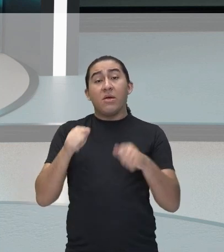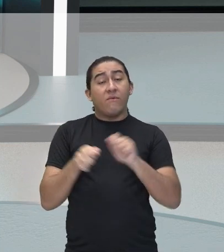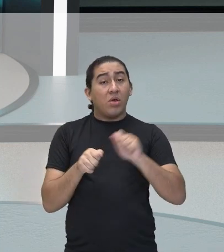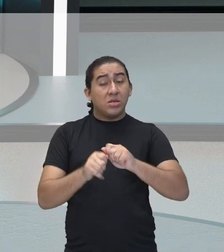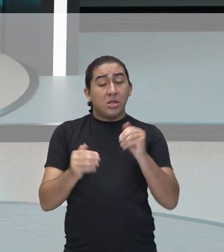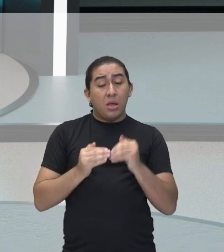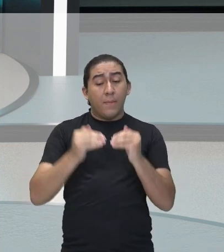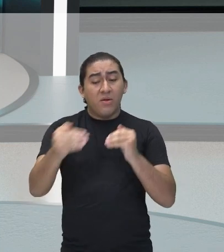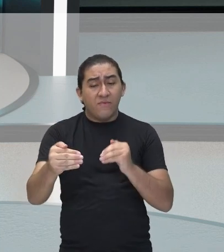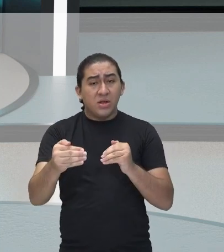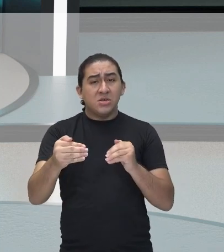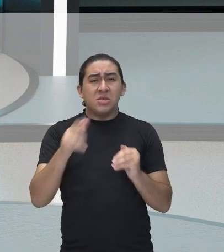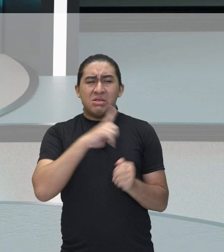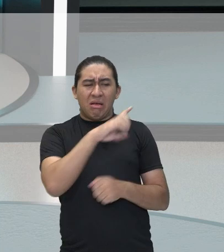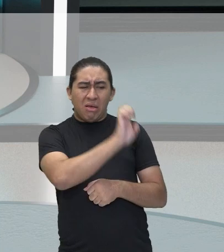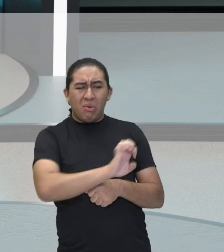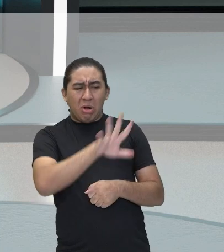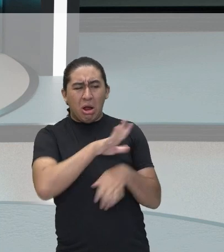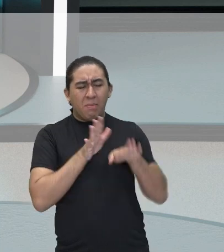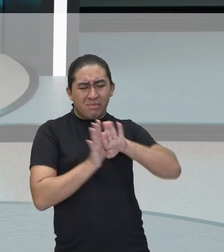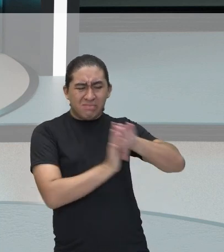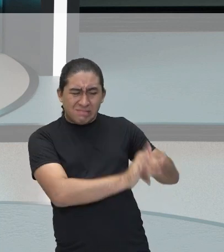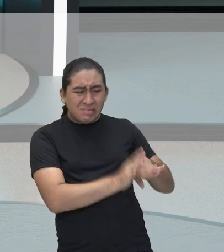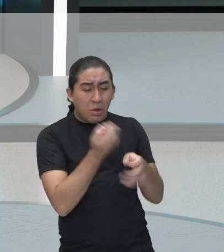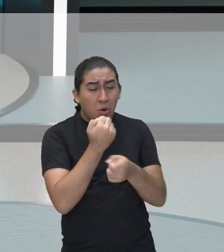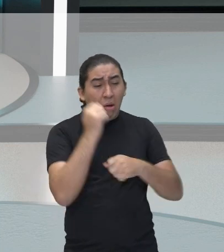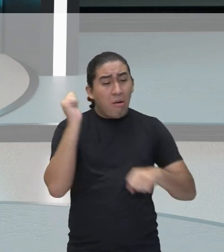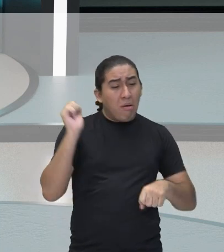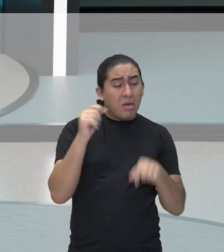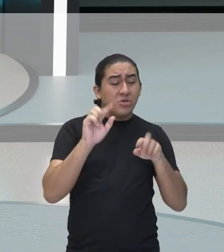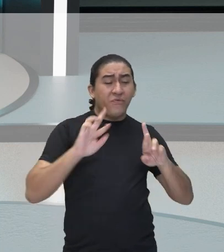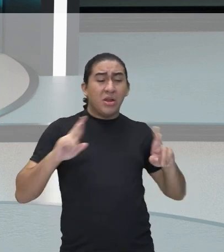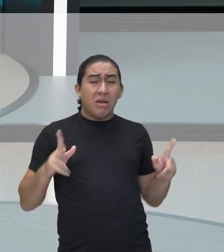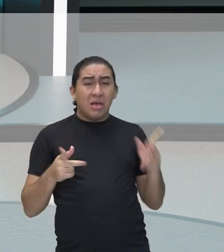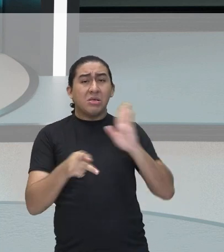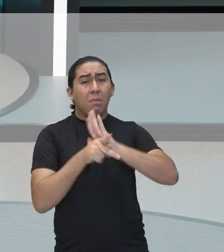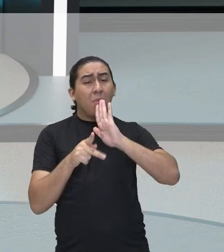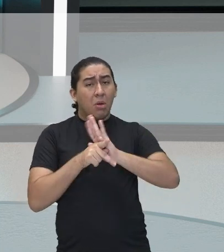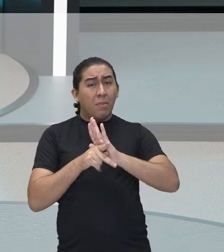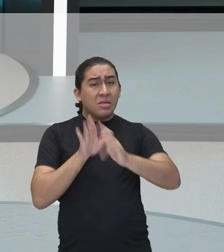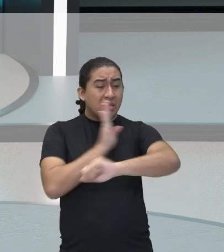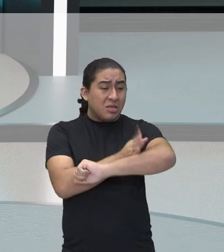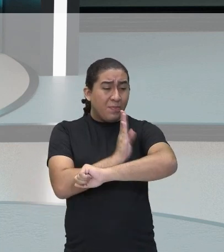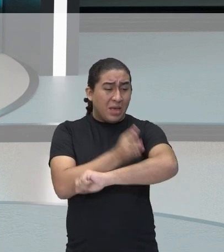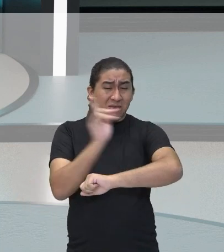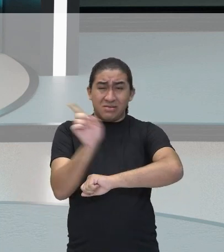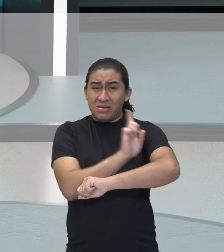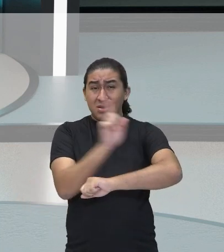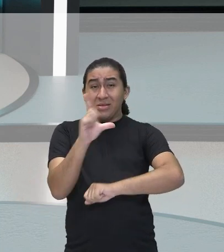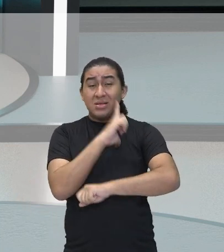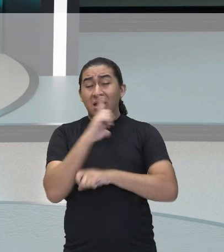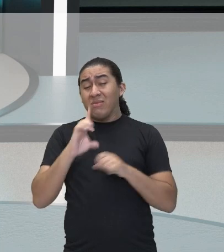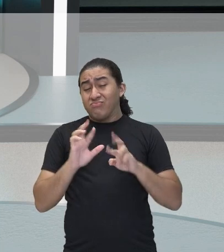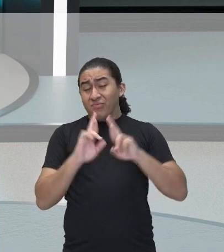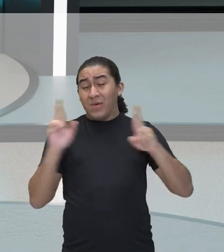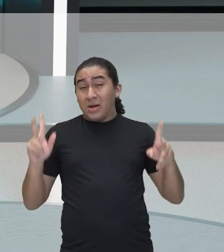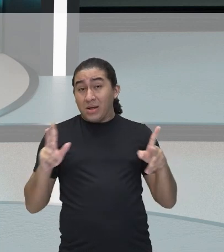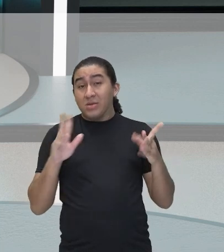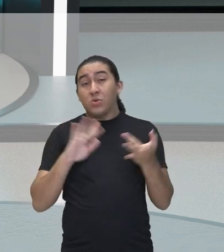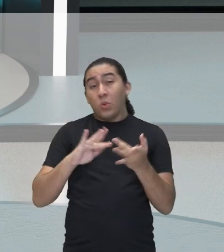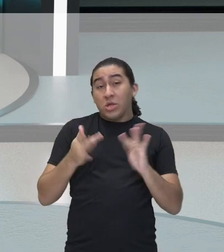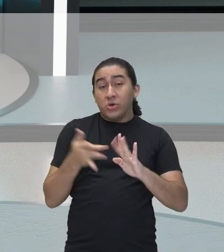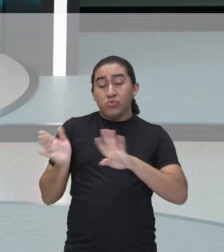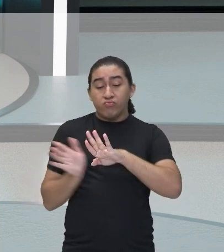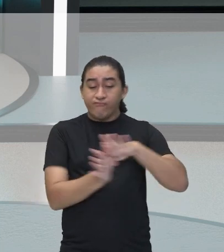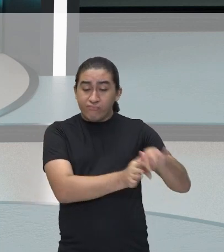Vamos deixar esse pessoal para lá, esses heróis lá da Idade Média, não tem tanto sentido mais, então vamos